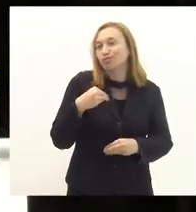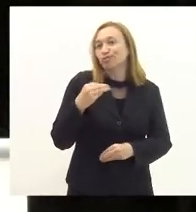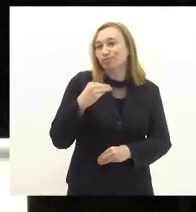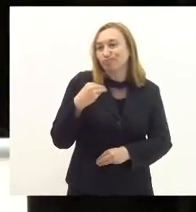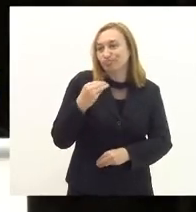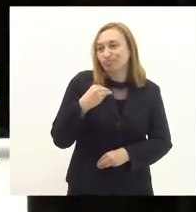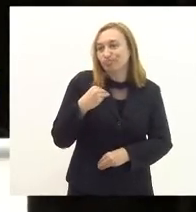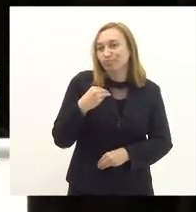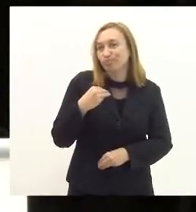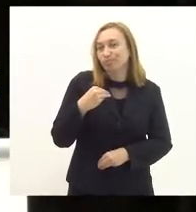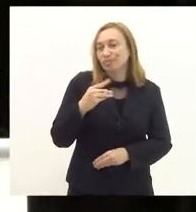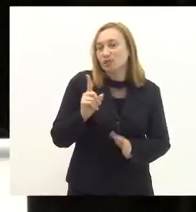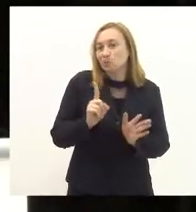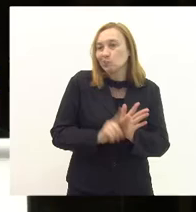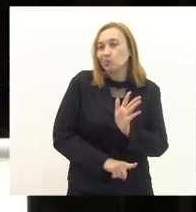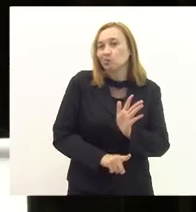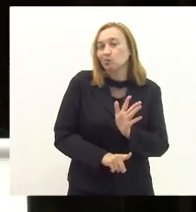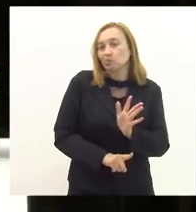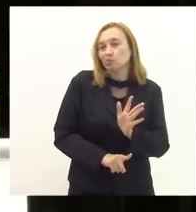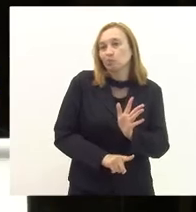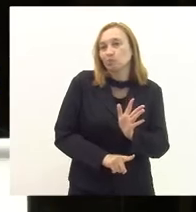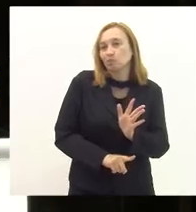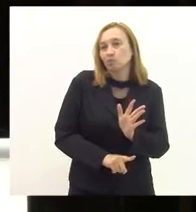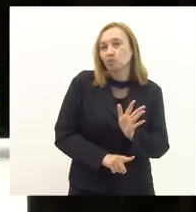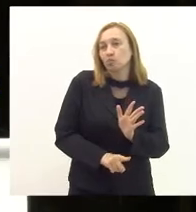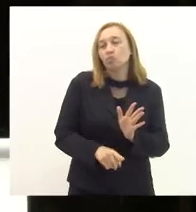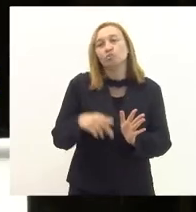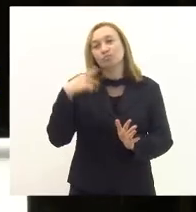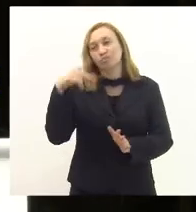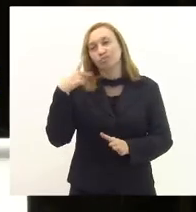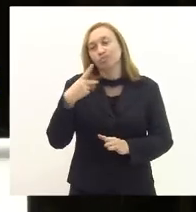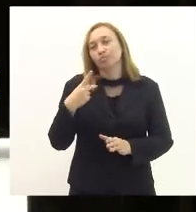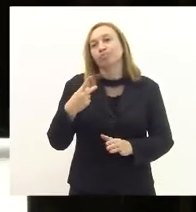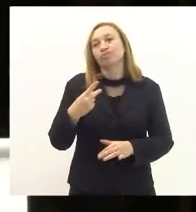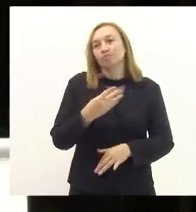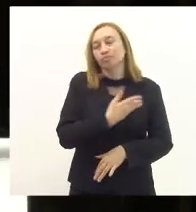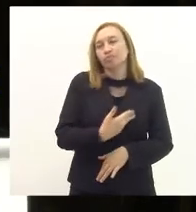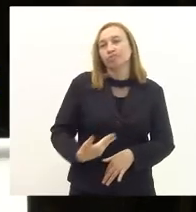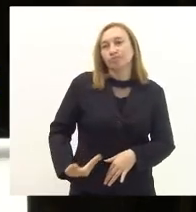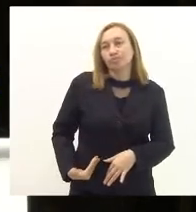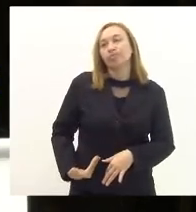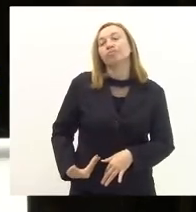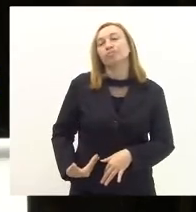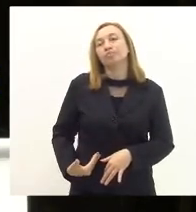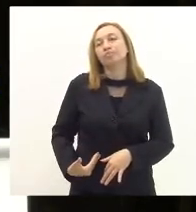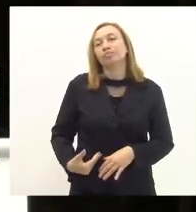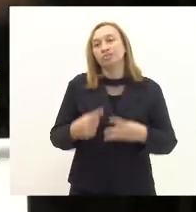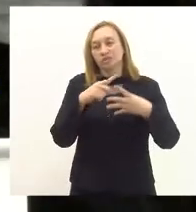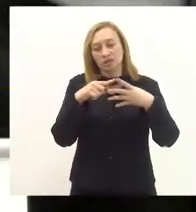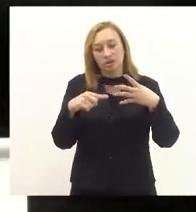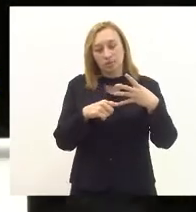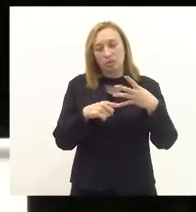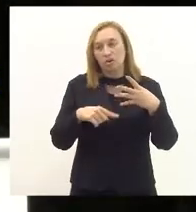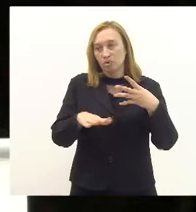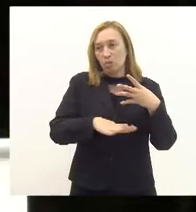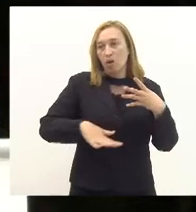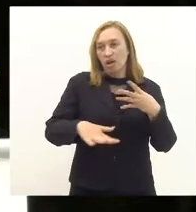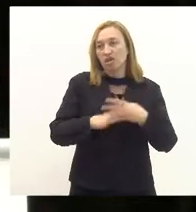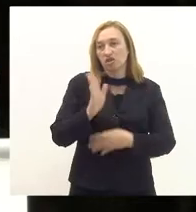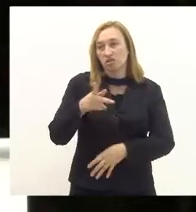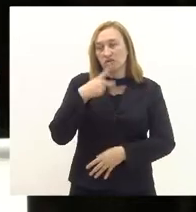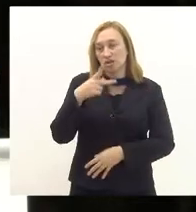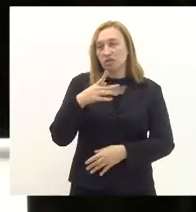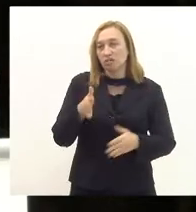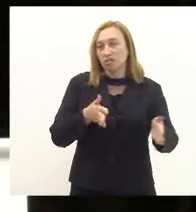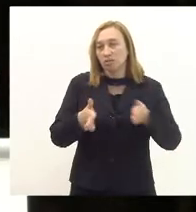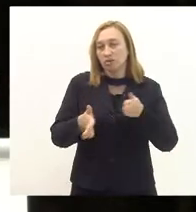enfraquecimento e diminuição das políticas públicas nesses quatro campos. Nós tivemos um